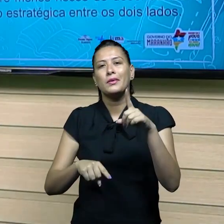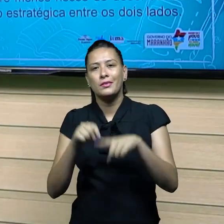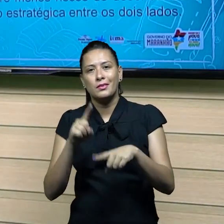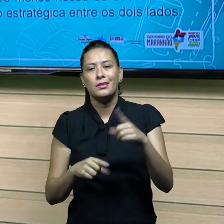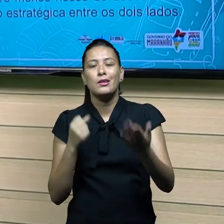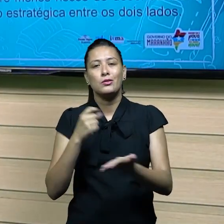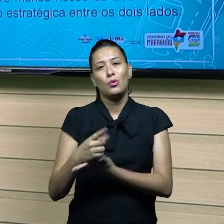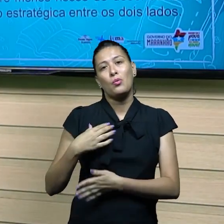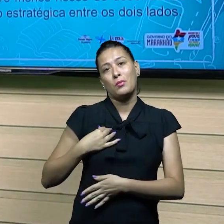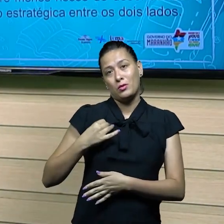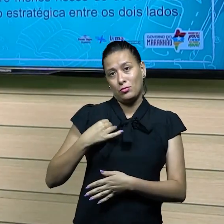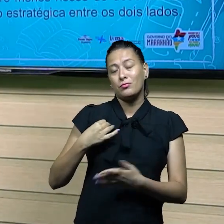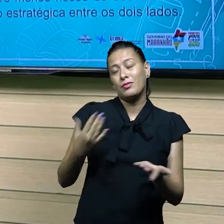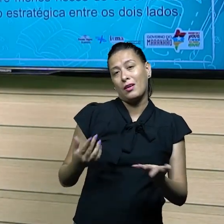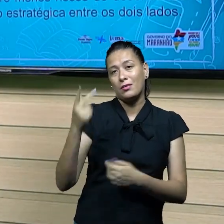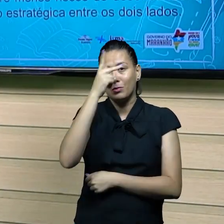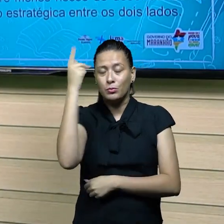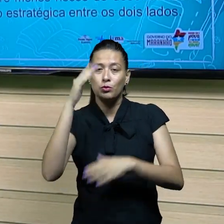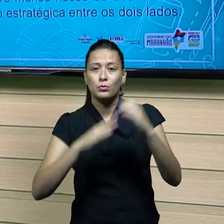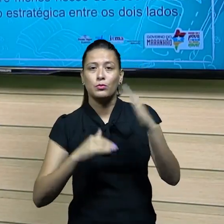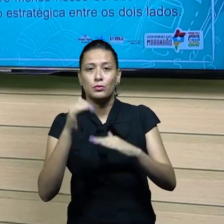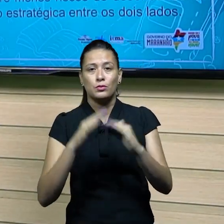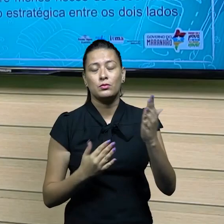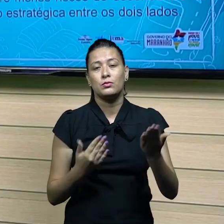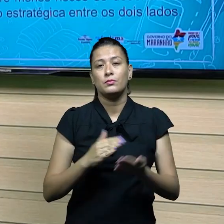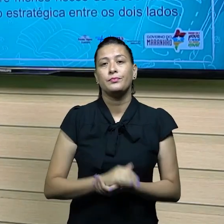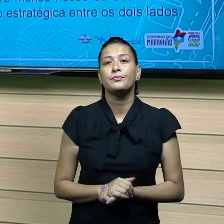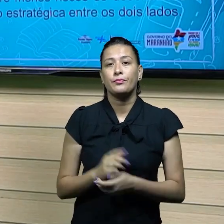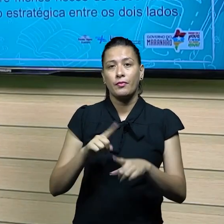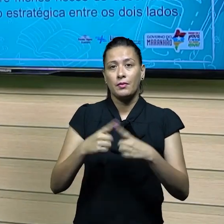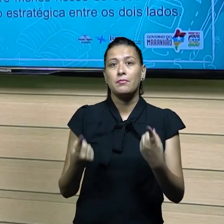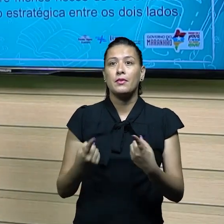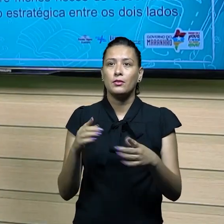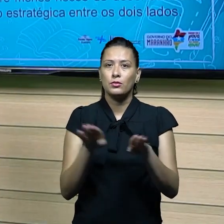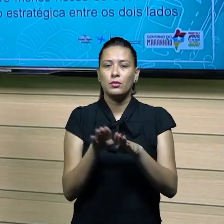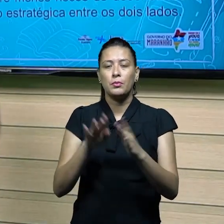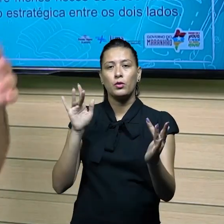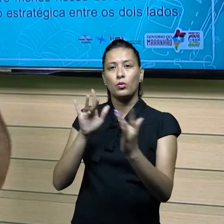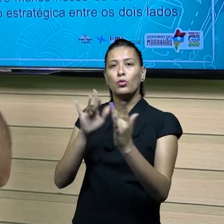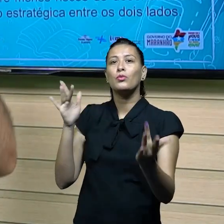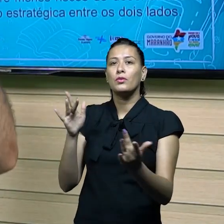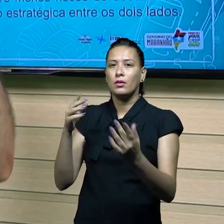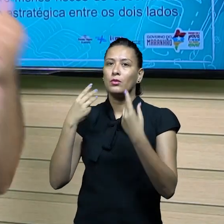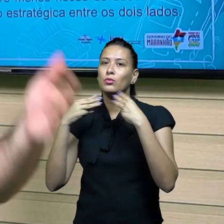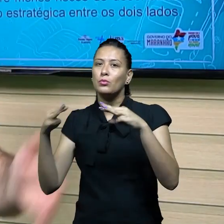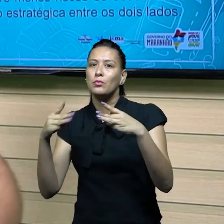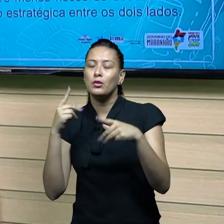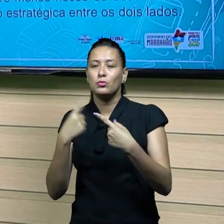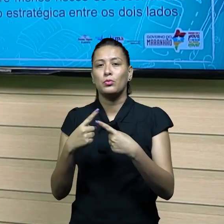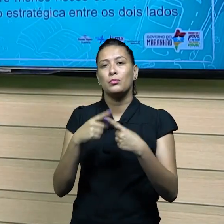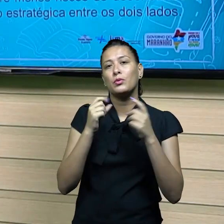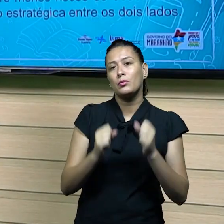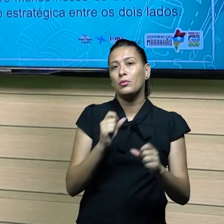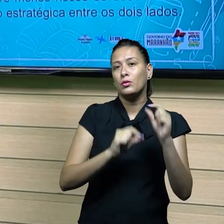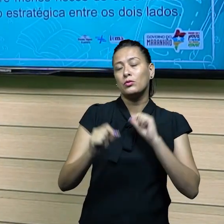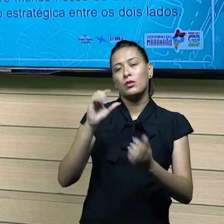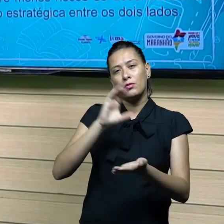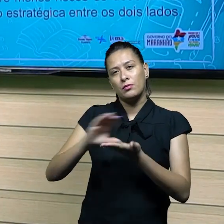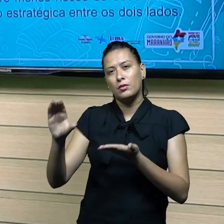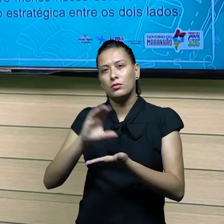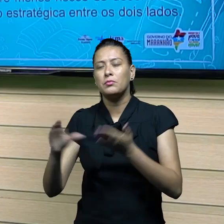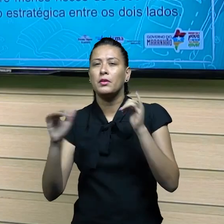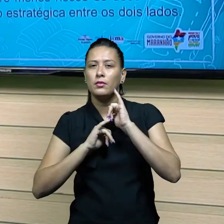aqueles colaboradores, e também faz contato direto com o marketing, porque ele pode fazer investimentos em ações publicitárias, pode